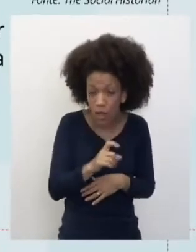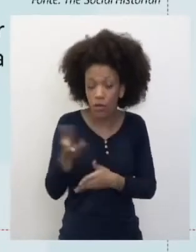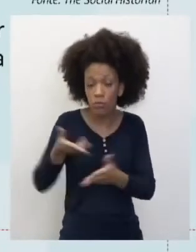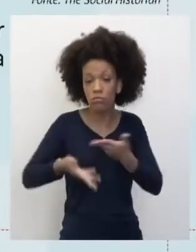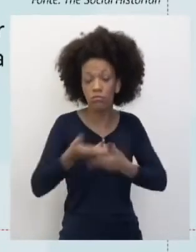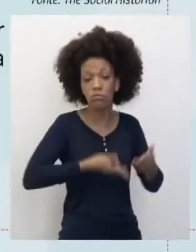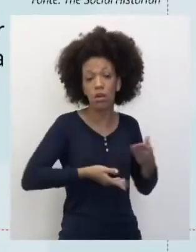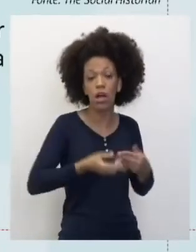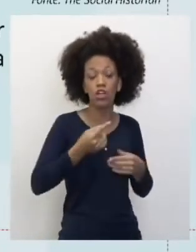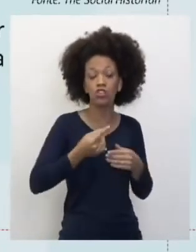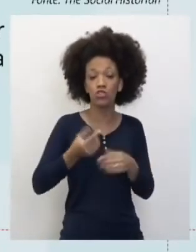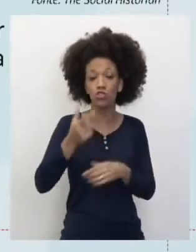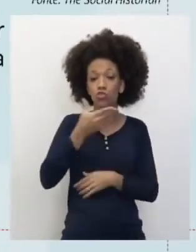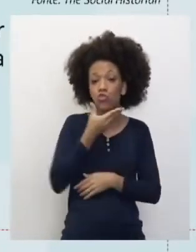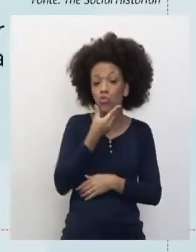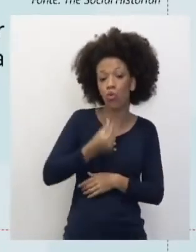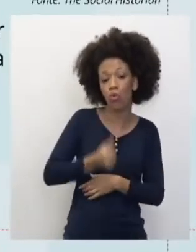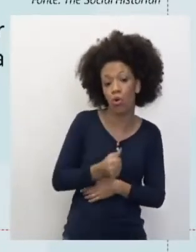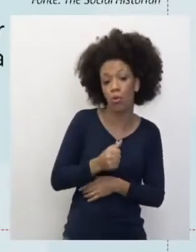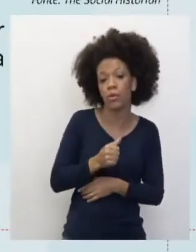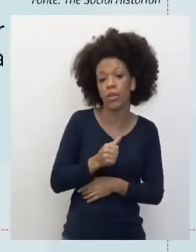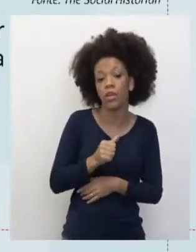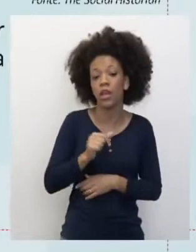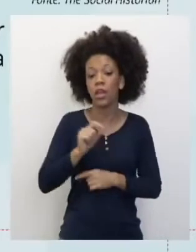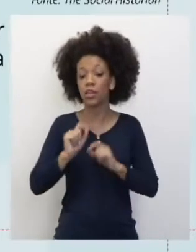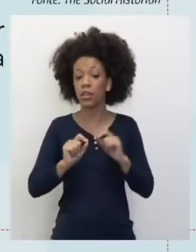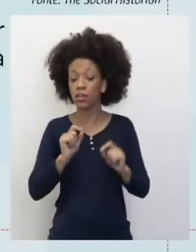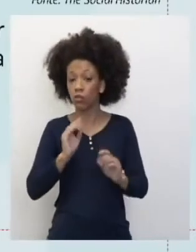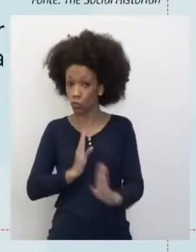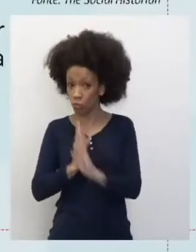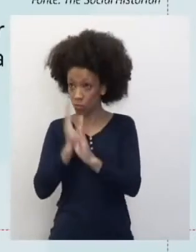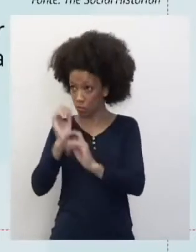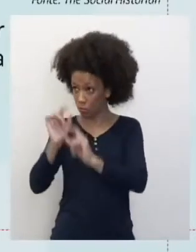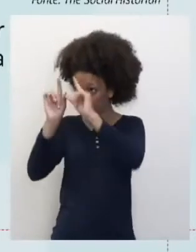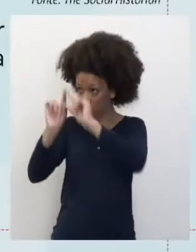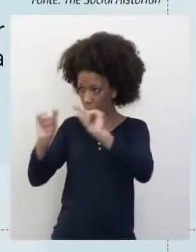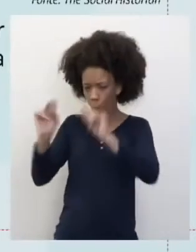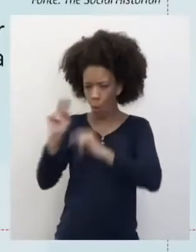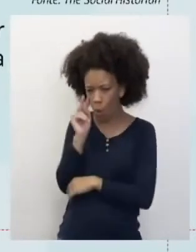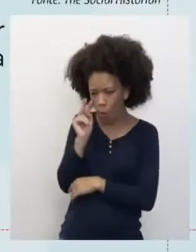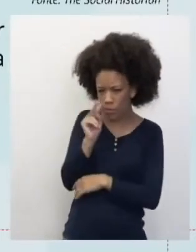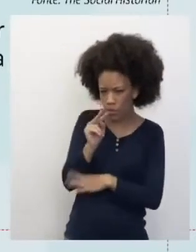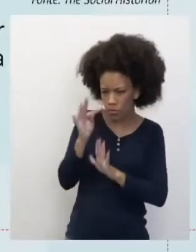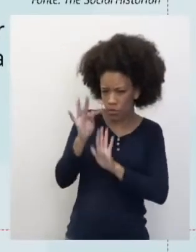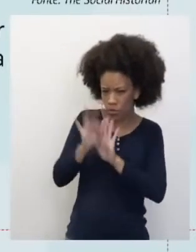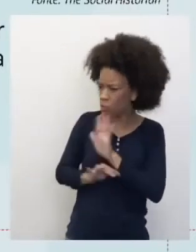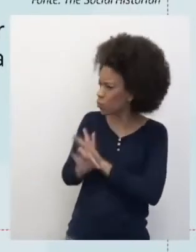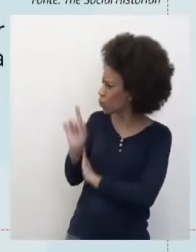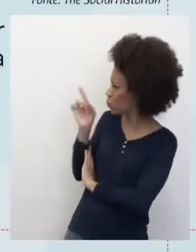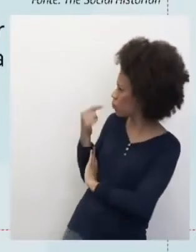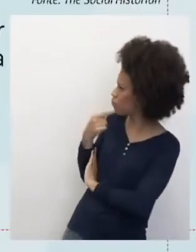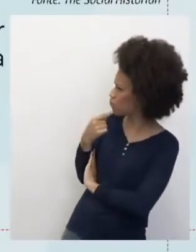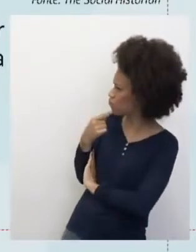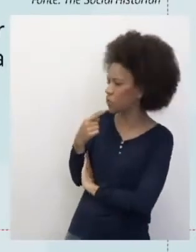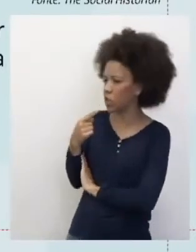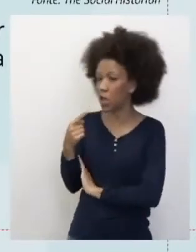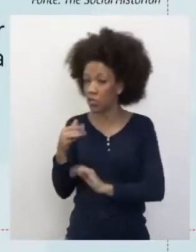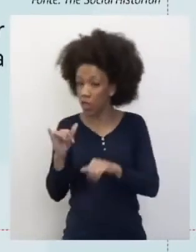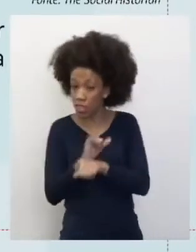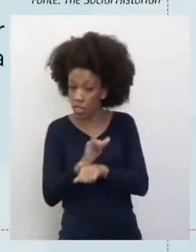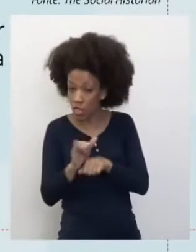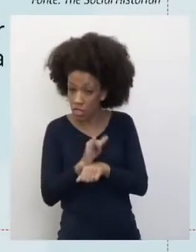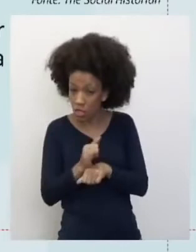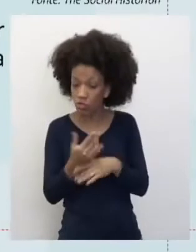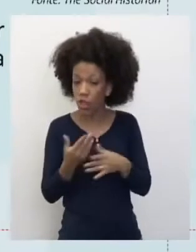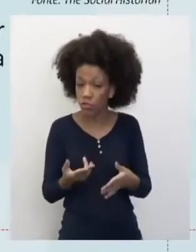época, chamado Sir John Herschel. Observando o conteúdo acima, podemos identificar a estratégia